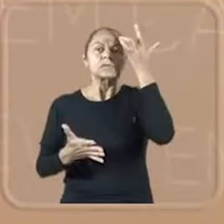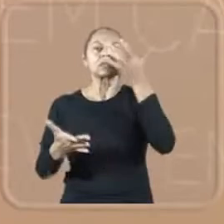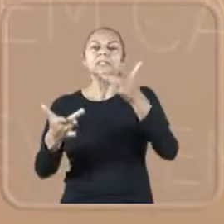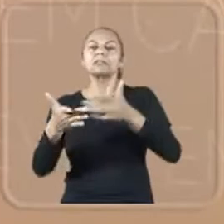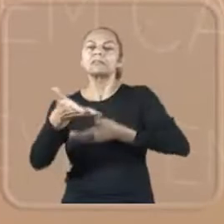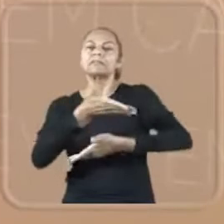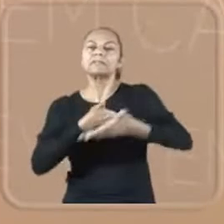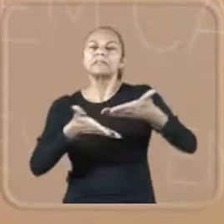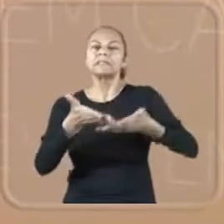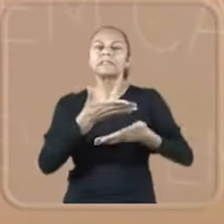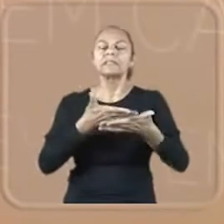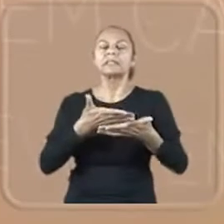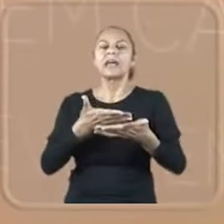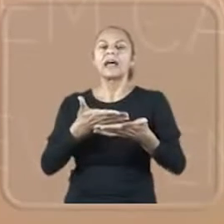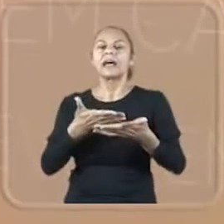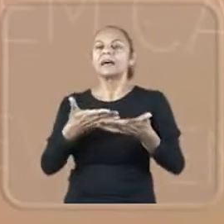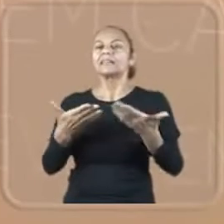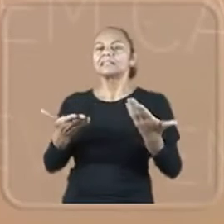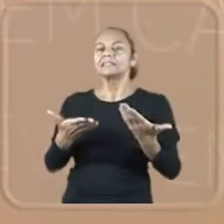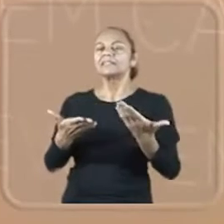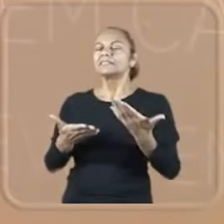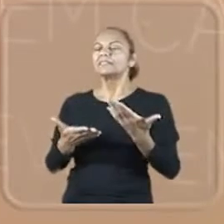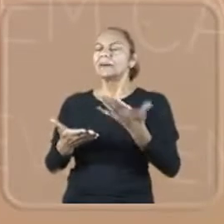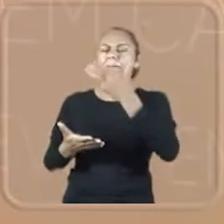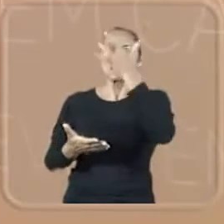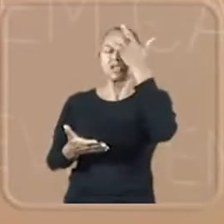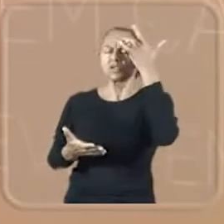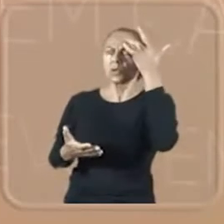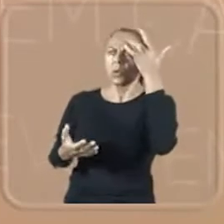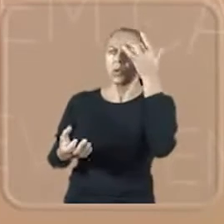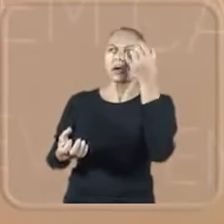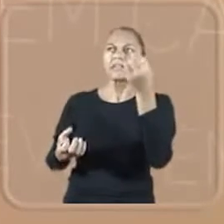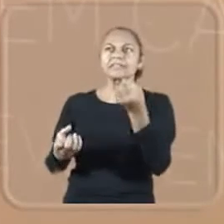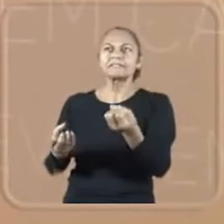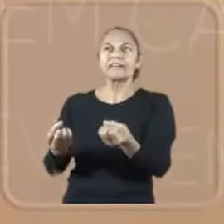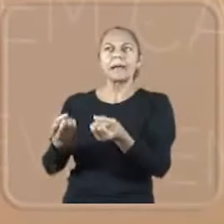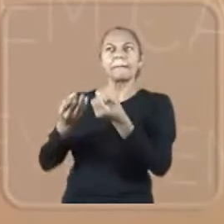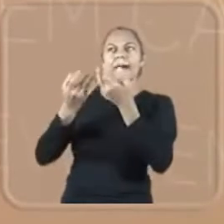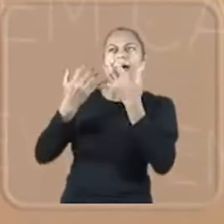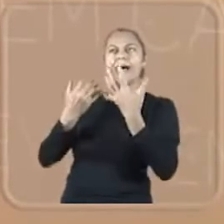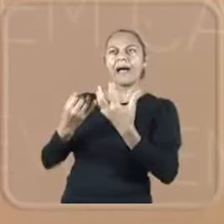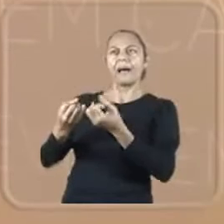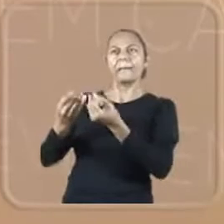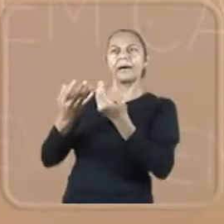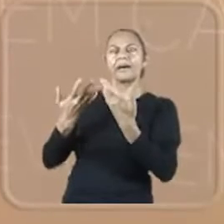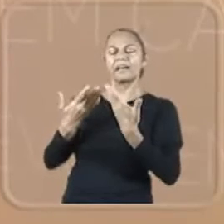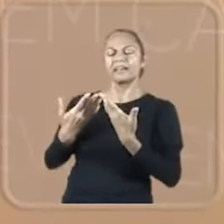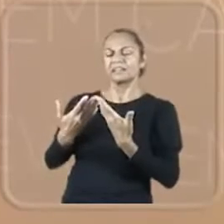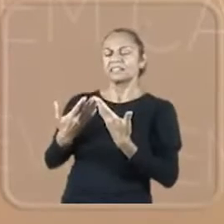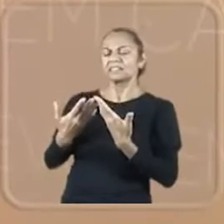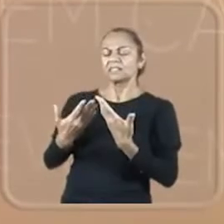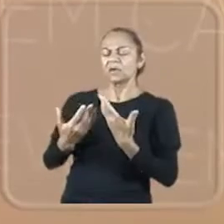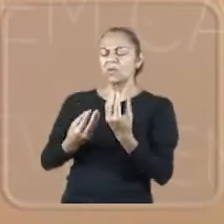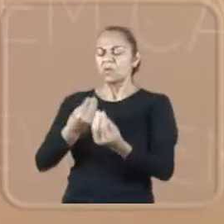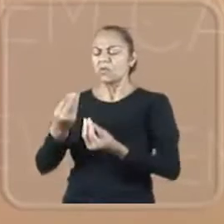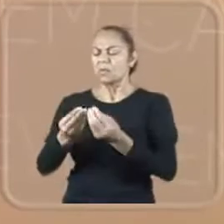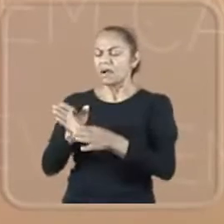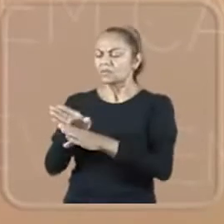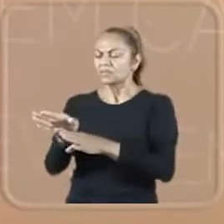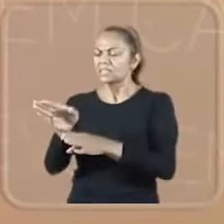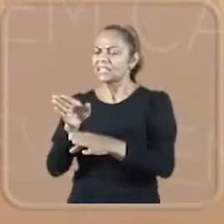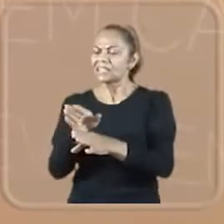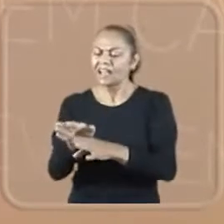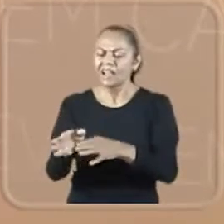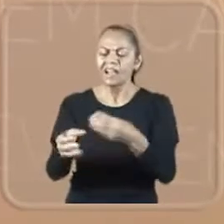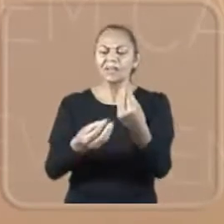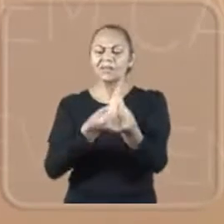ouve. A gente vai ouvindo as pessoas já pensando no que a gente vai responder, ou no que a gente vai aconselhar, ou o que a gente vai dizer que